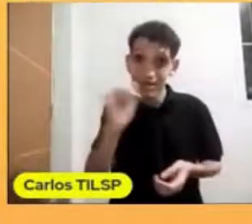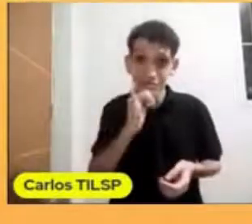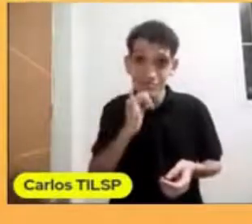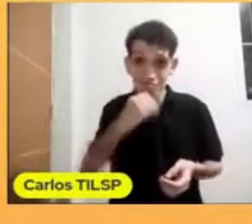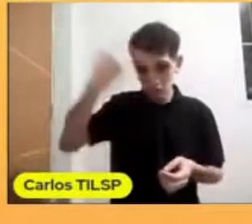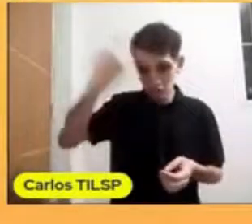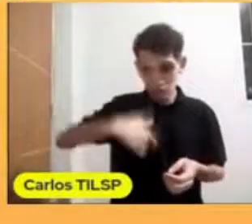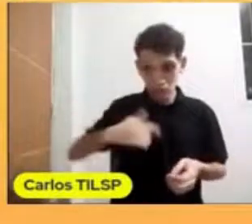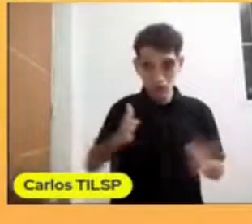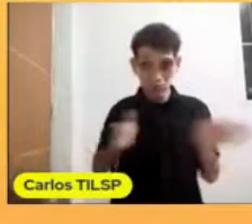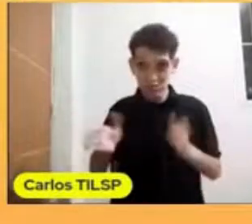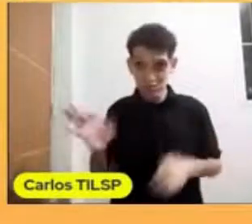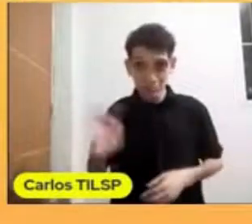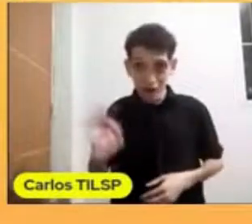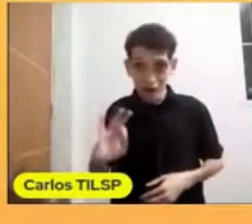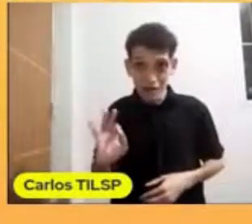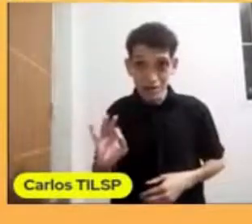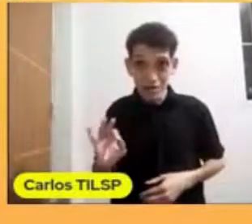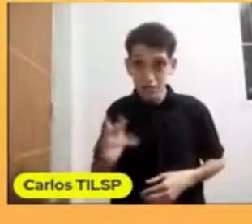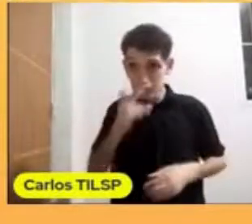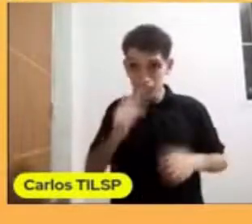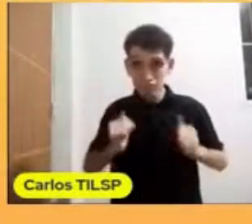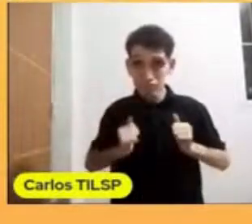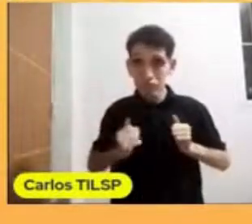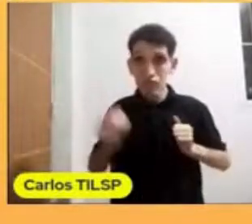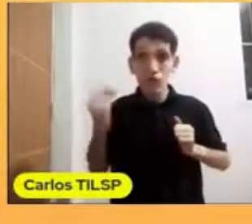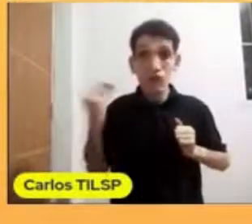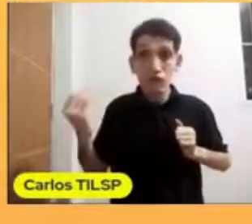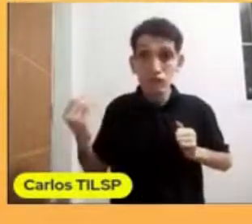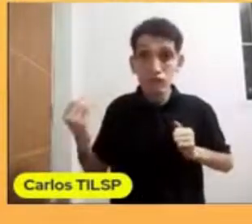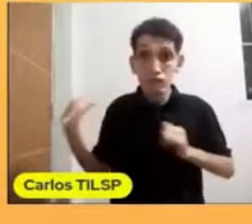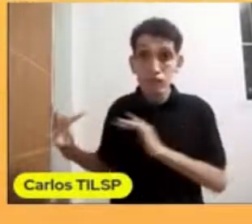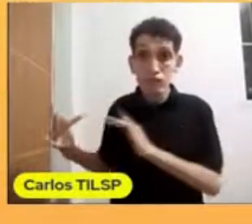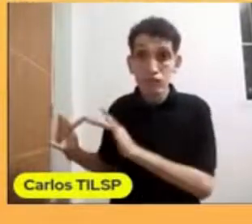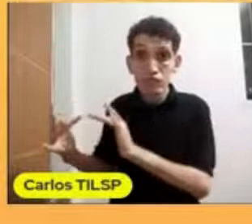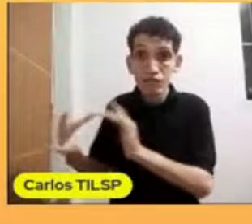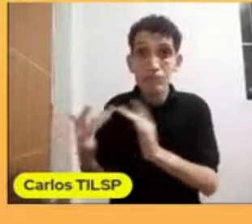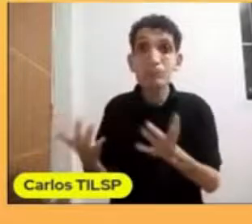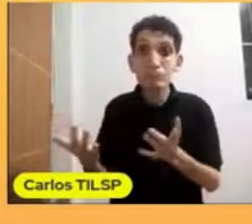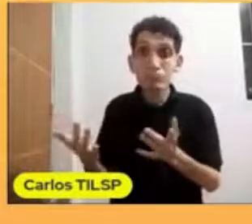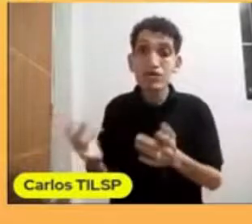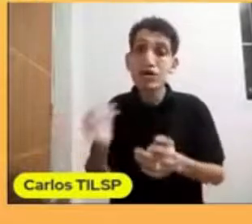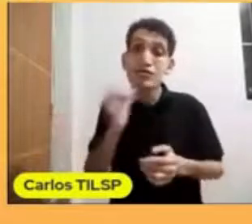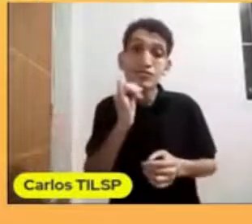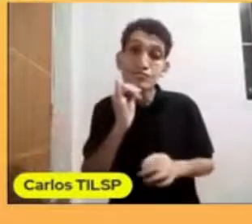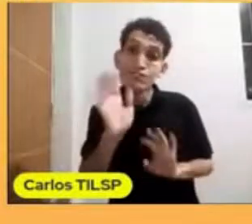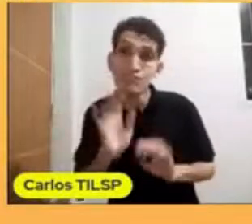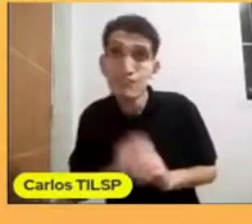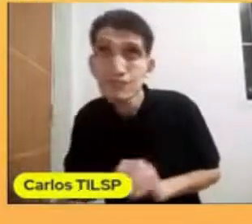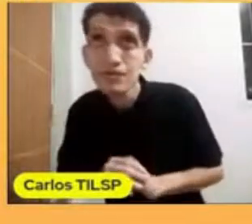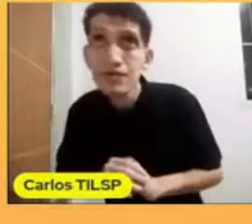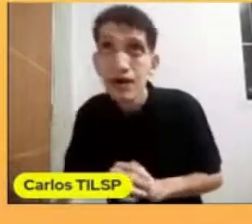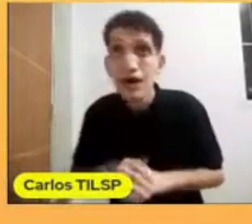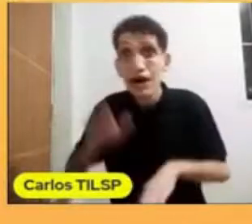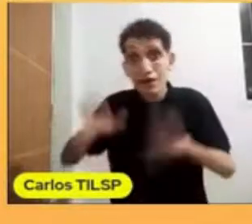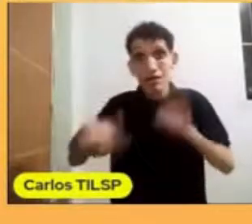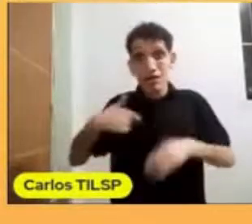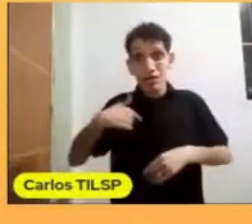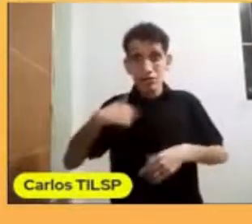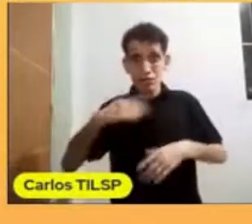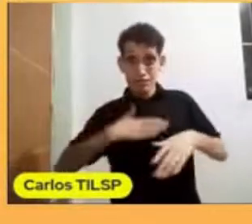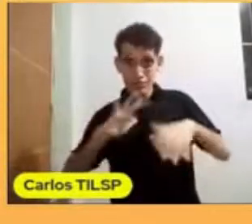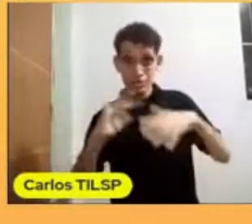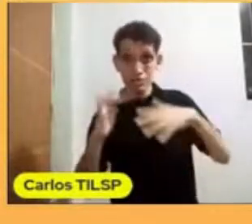de acessibilidade também, a gente nem vai saber se pessoas, por exemplo, que têm aí uma deficiência, elas acessam os